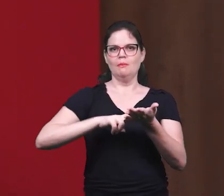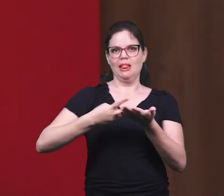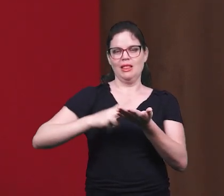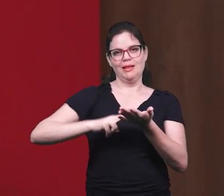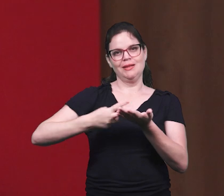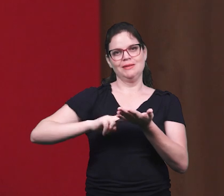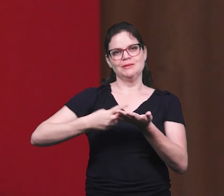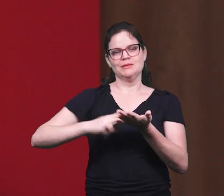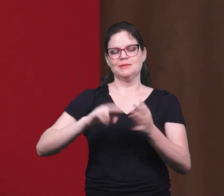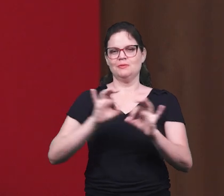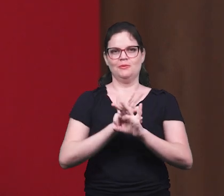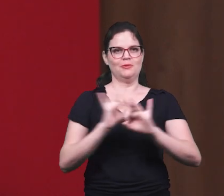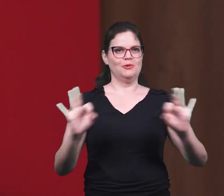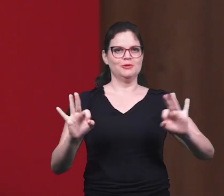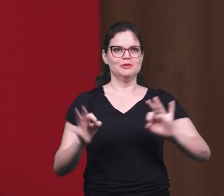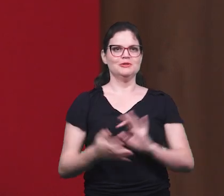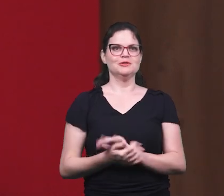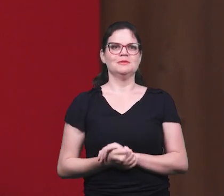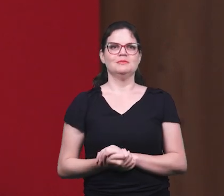tradução